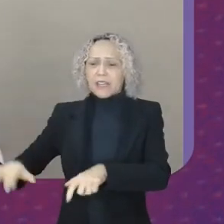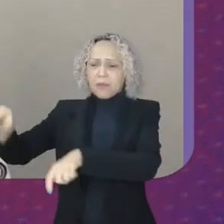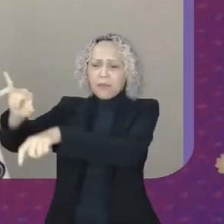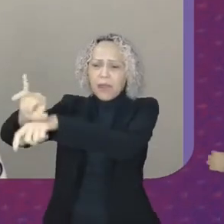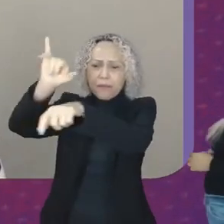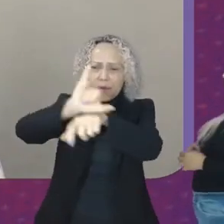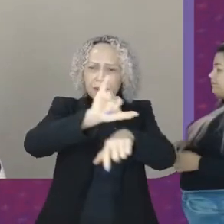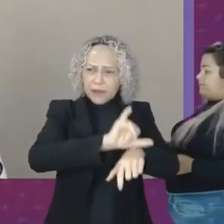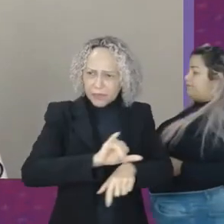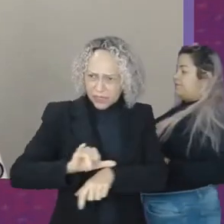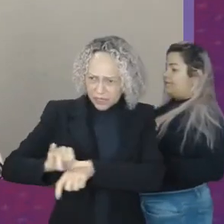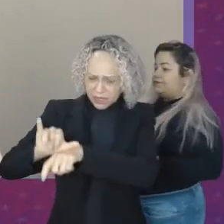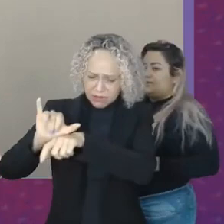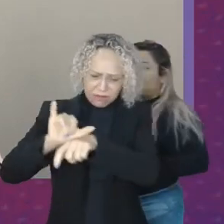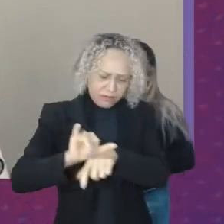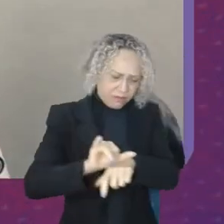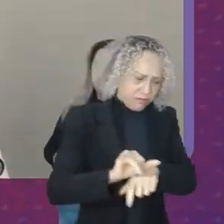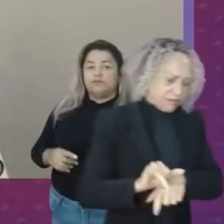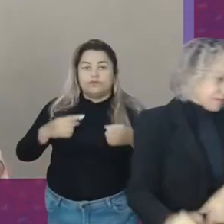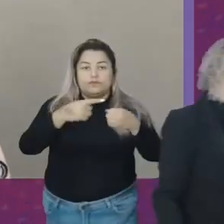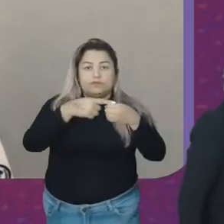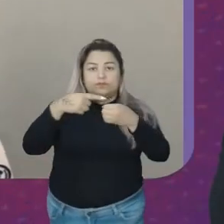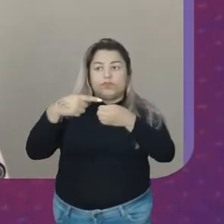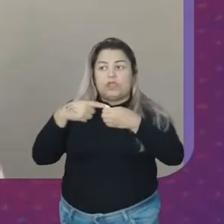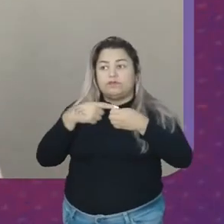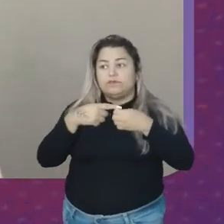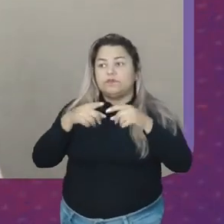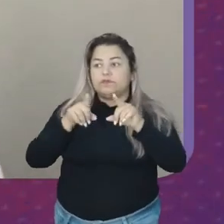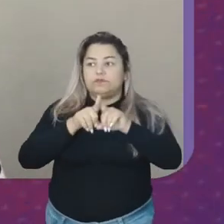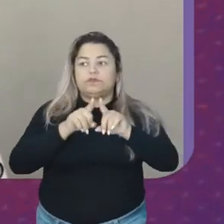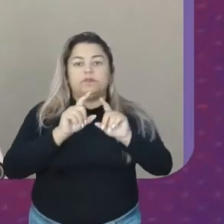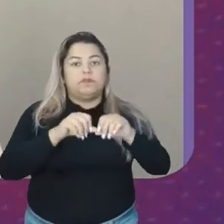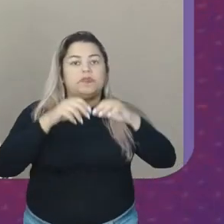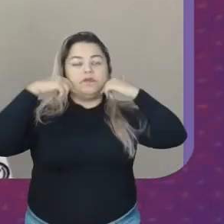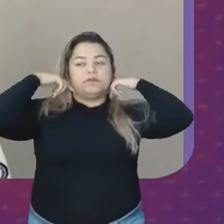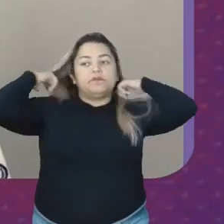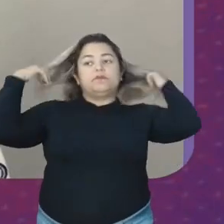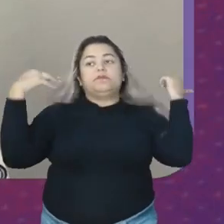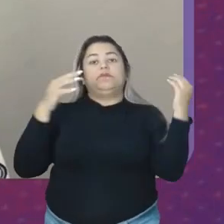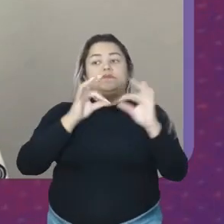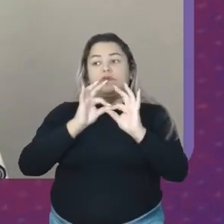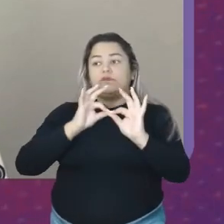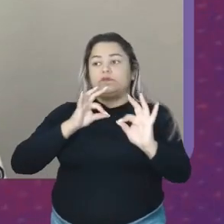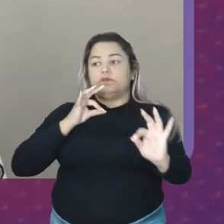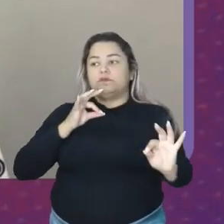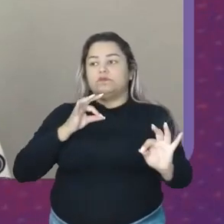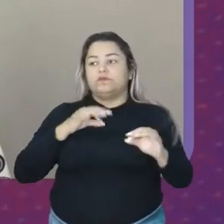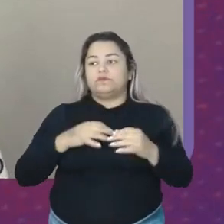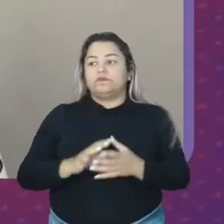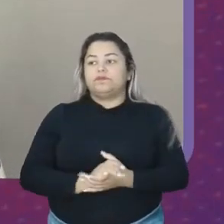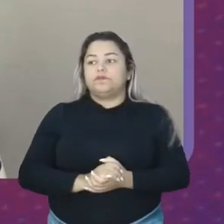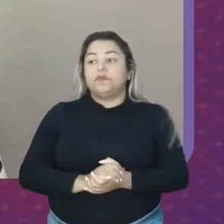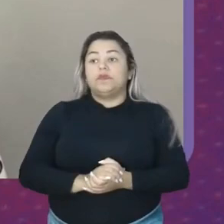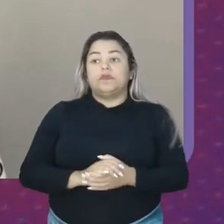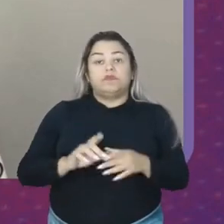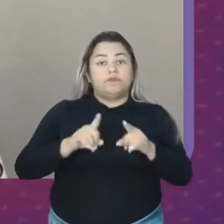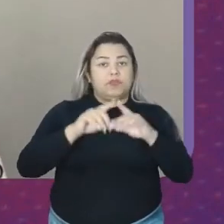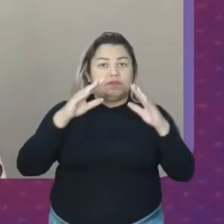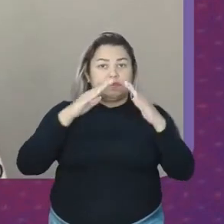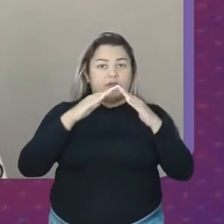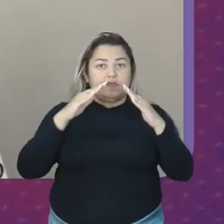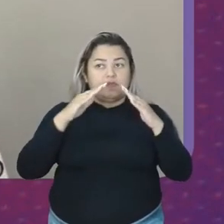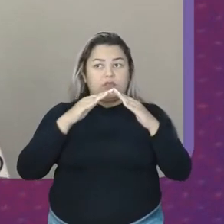e também nas cidades do interior, e também nas cidades mais distantes dos grandes centros. E as casas da